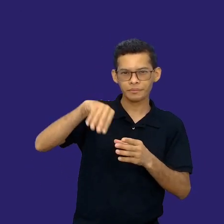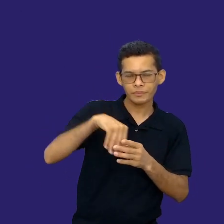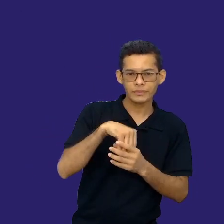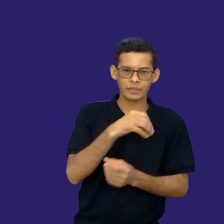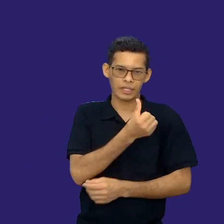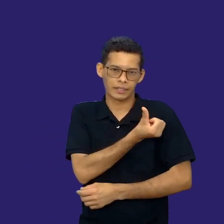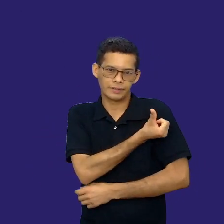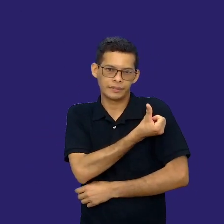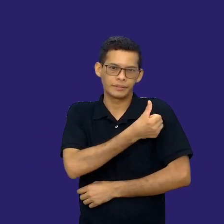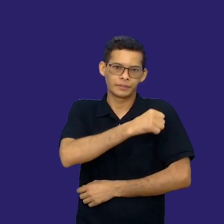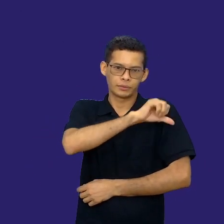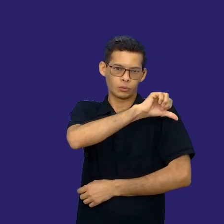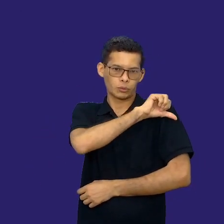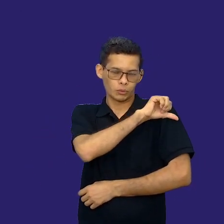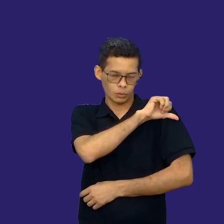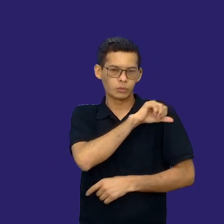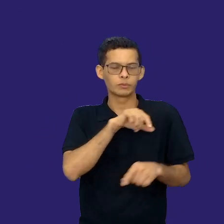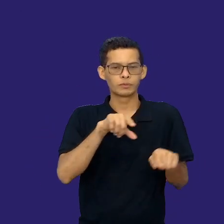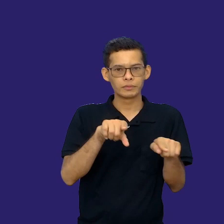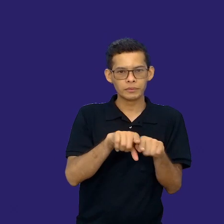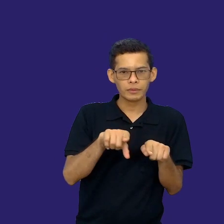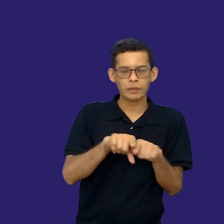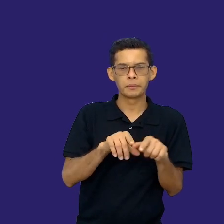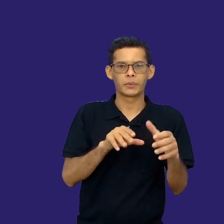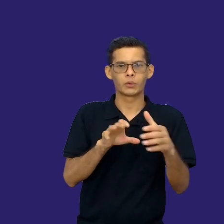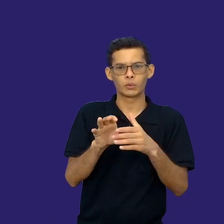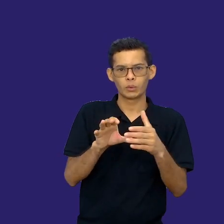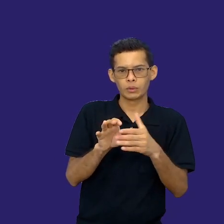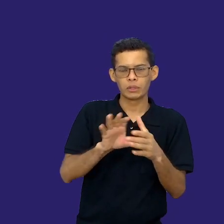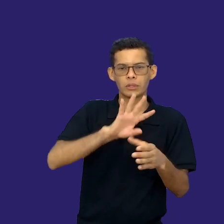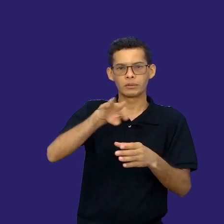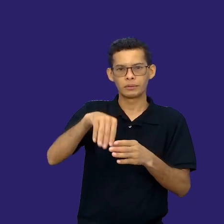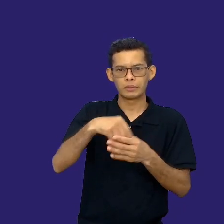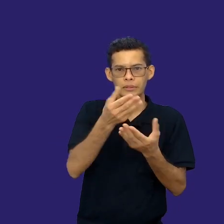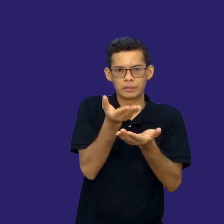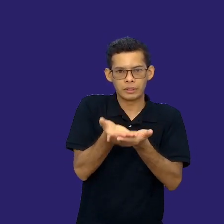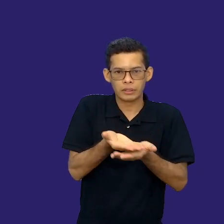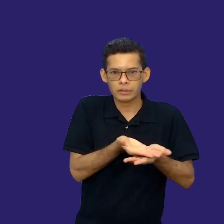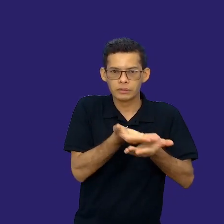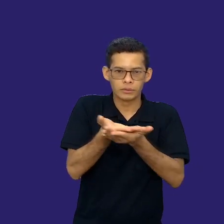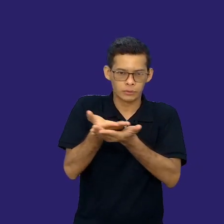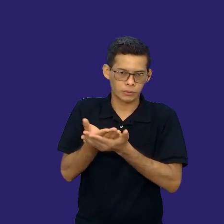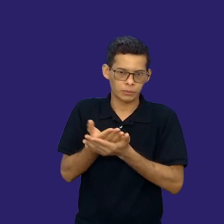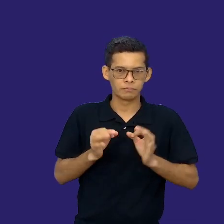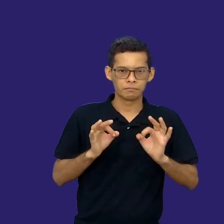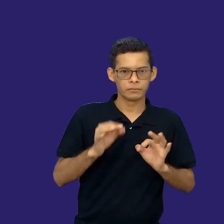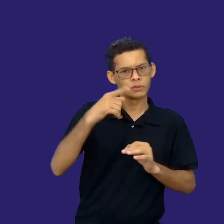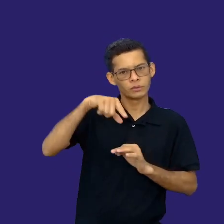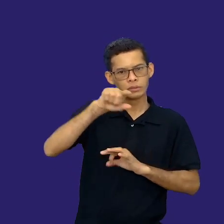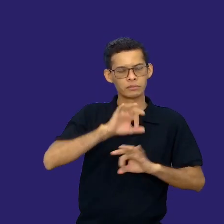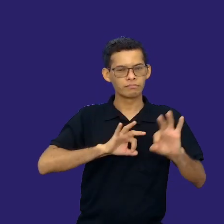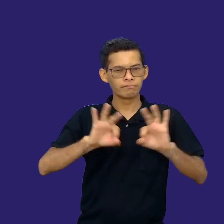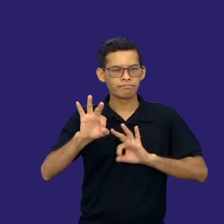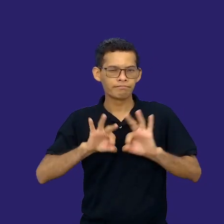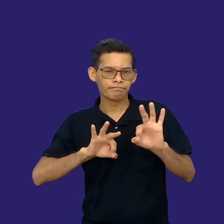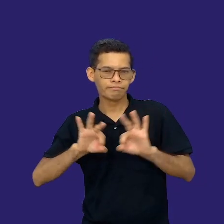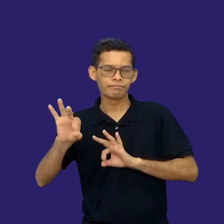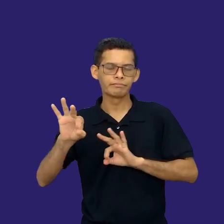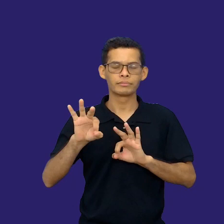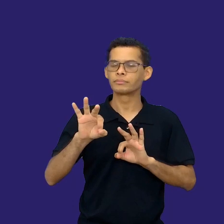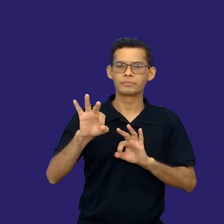ano, juntamente com os vossos coordenadores, né, das nossas escolas, vocês estão se estruturando